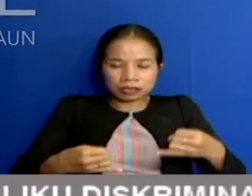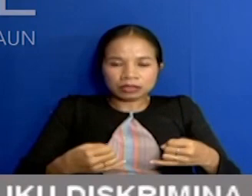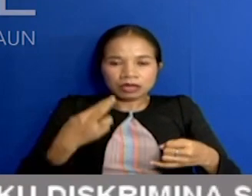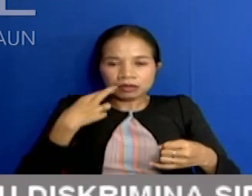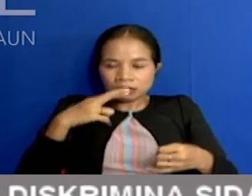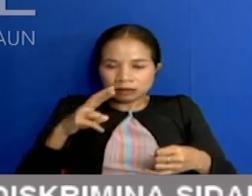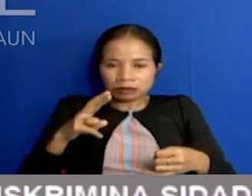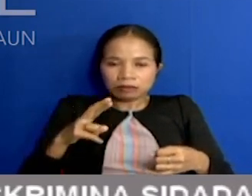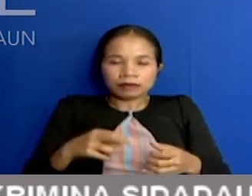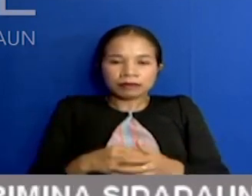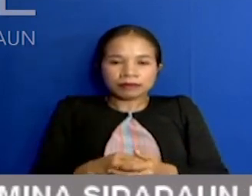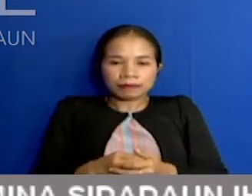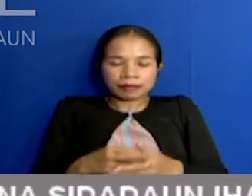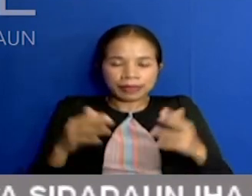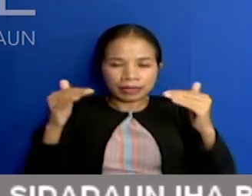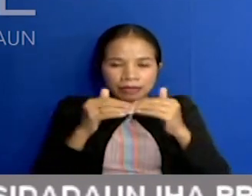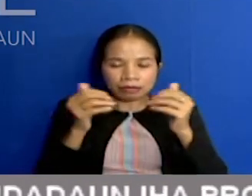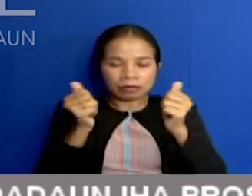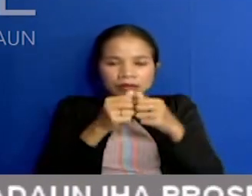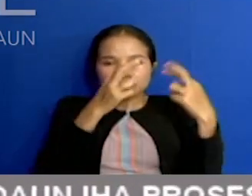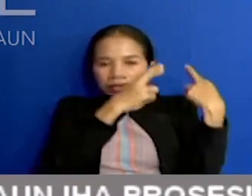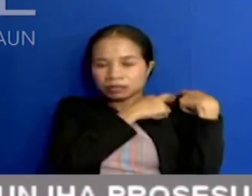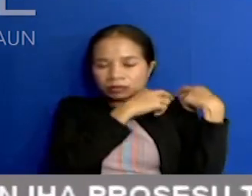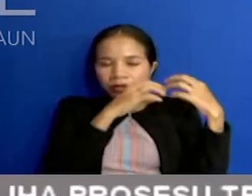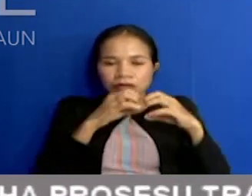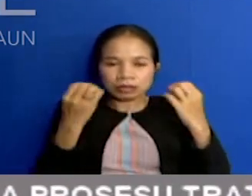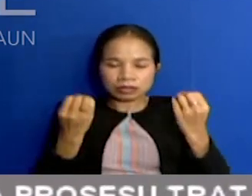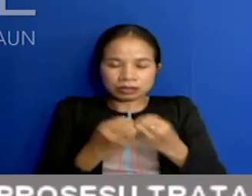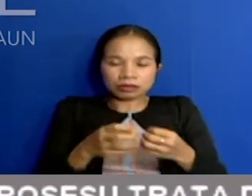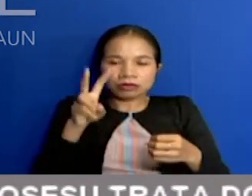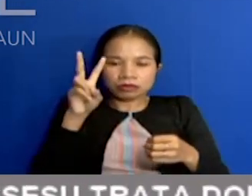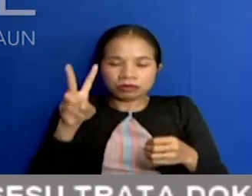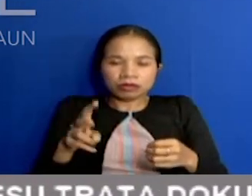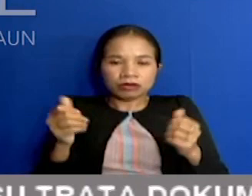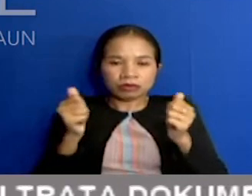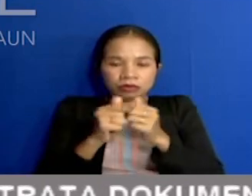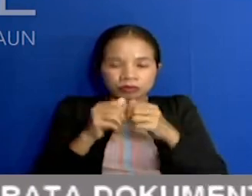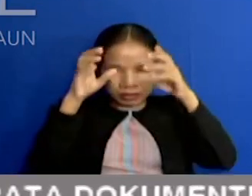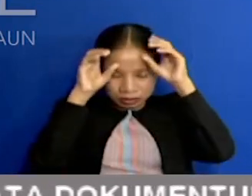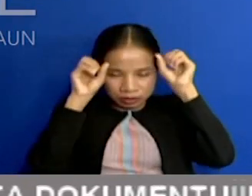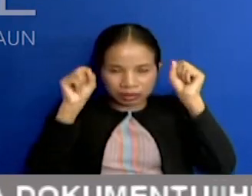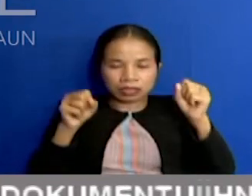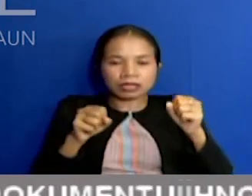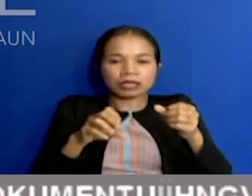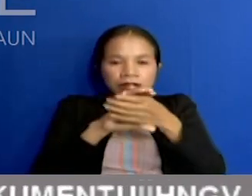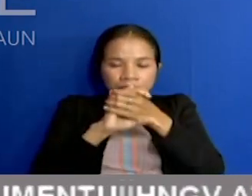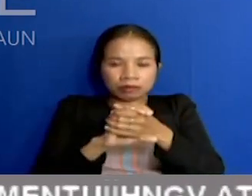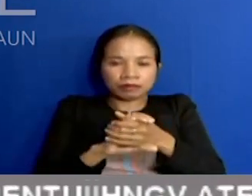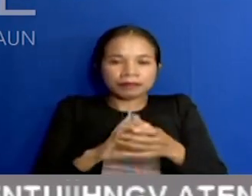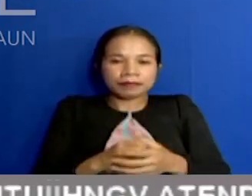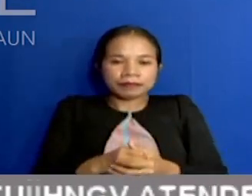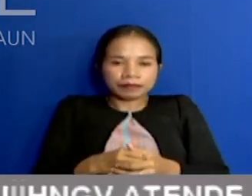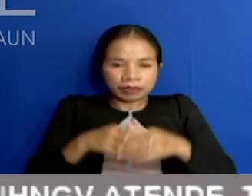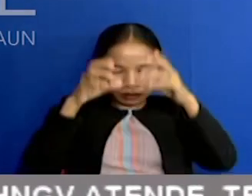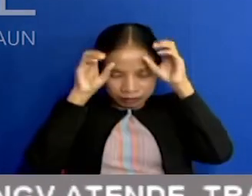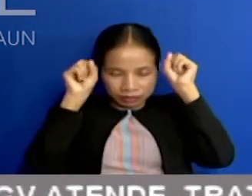rekomenda jet kata encontro entre responsável organismo ruane ho chefe estado ho de concretiza convicção